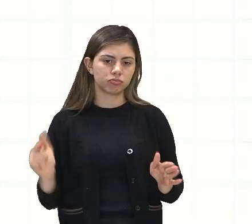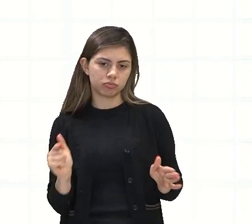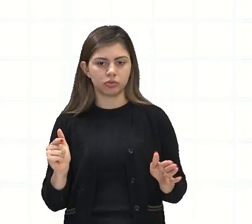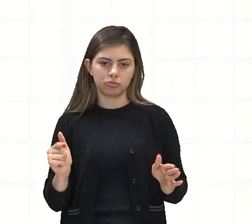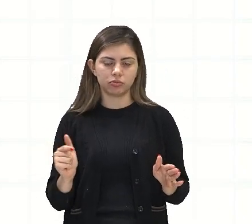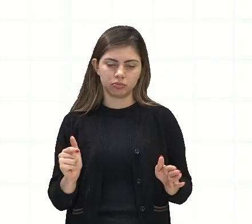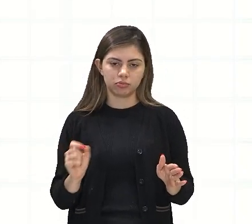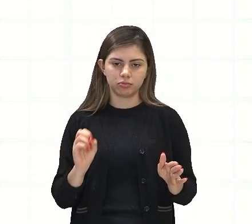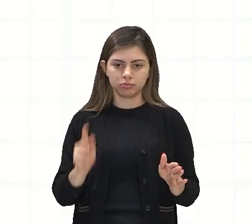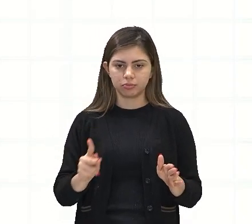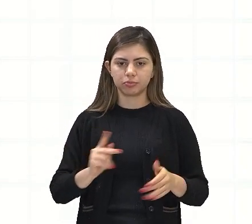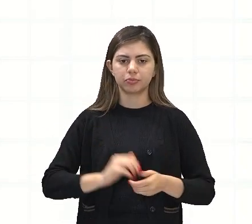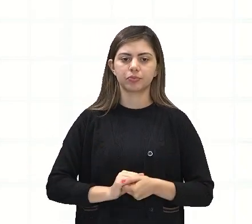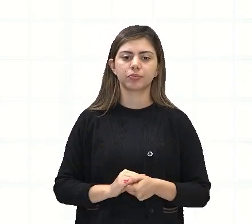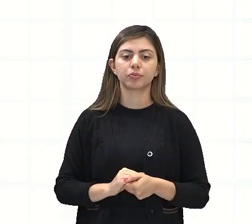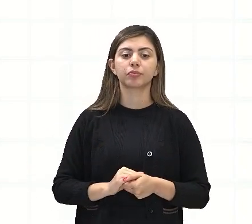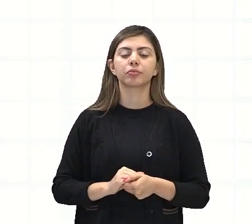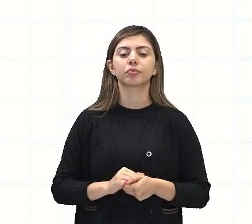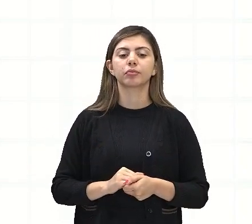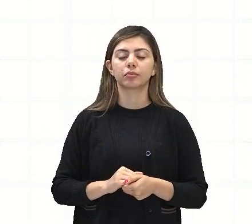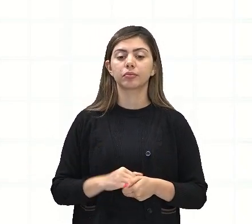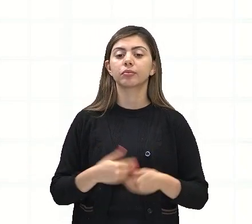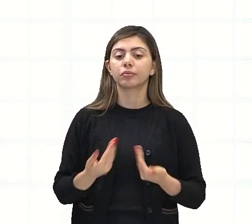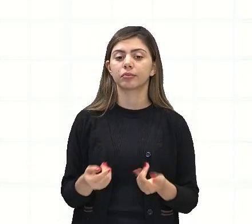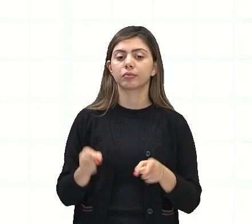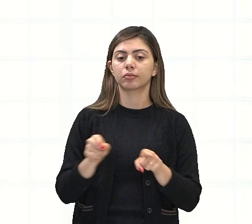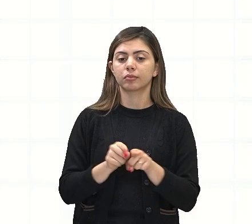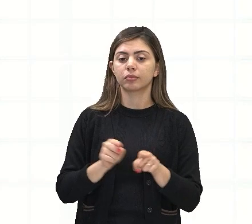ordem cronológica, e com a presença de